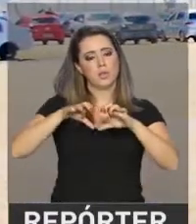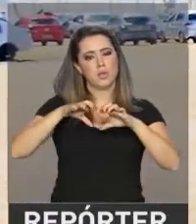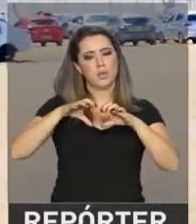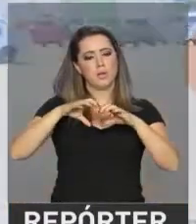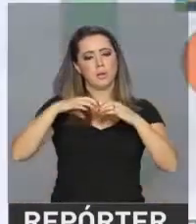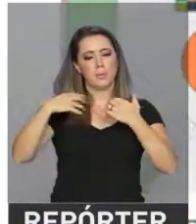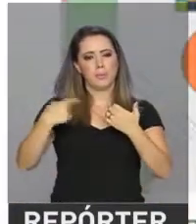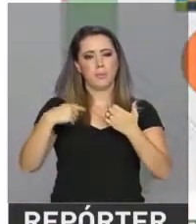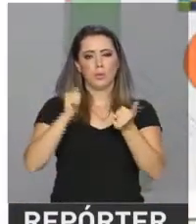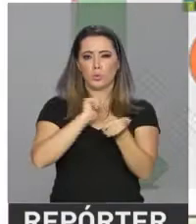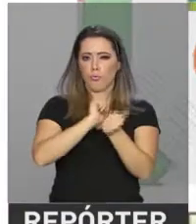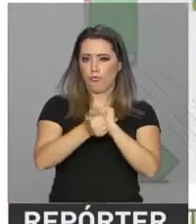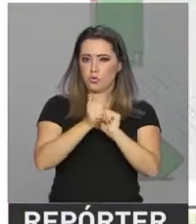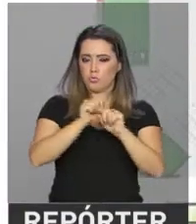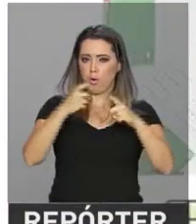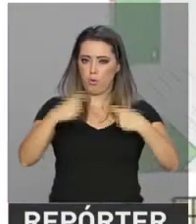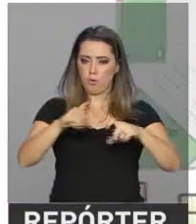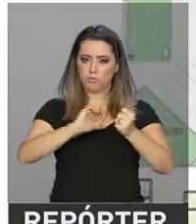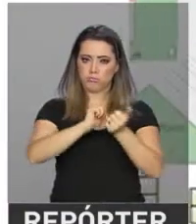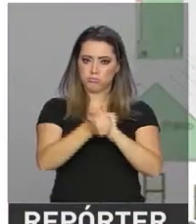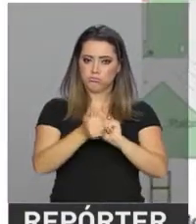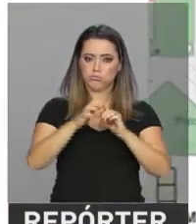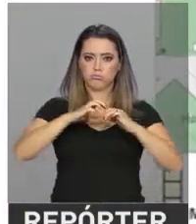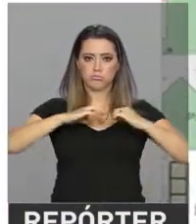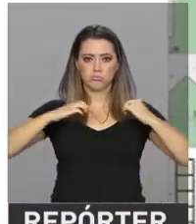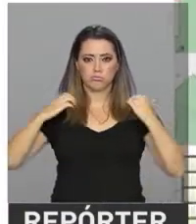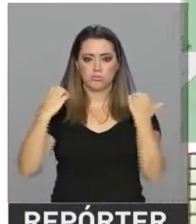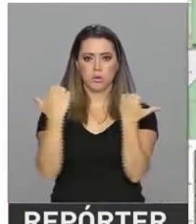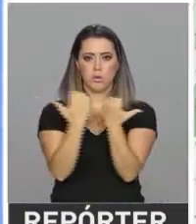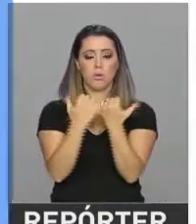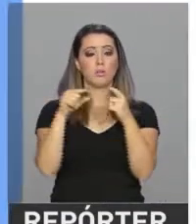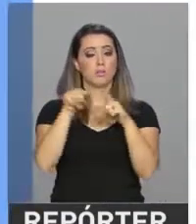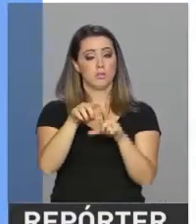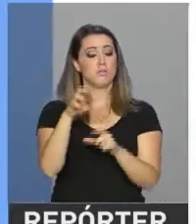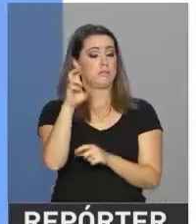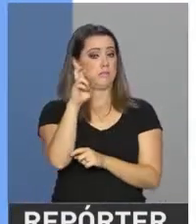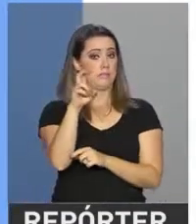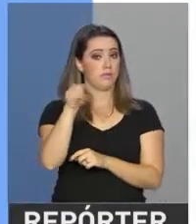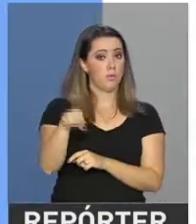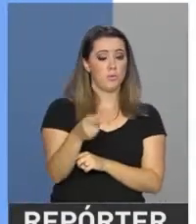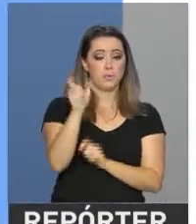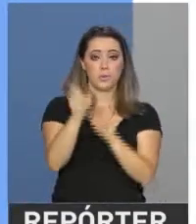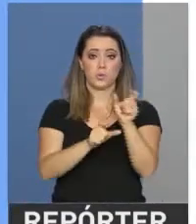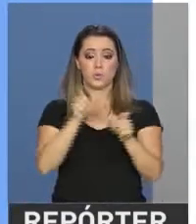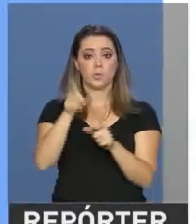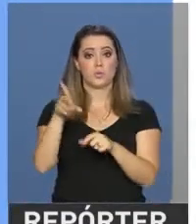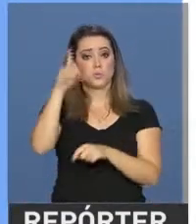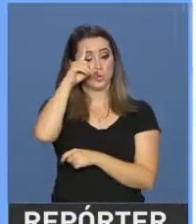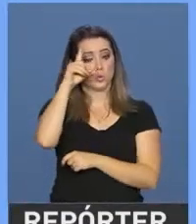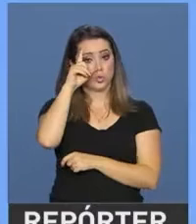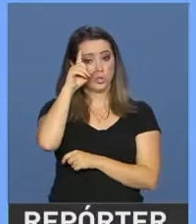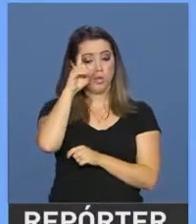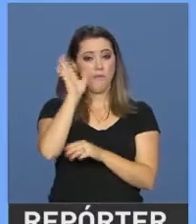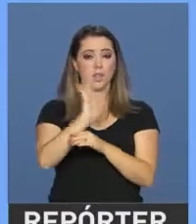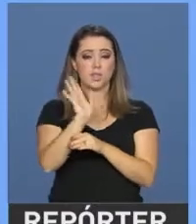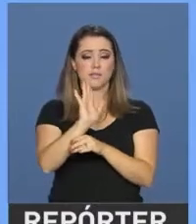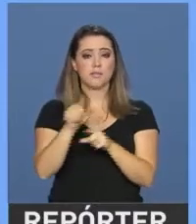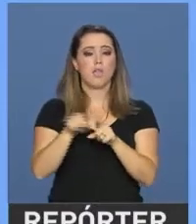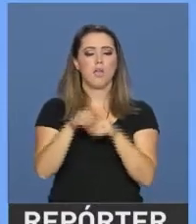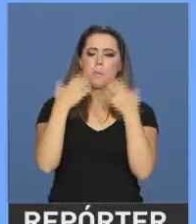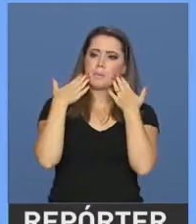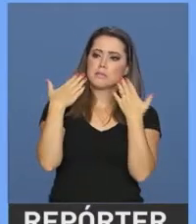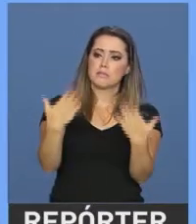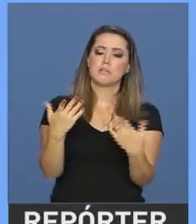em brasília ávila deve receber cinco mil pessoas por dia e vai ter cinema exposições e um espaço para a troca de